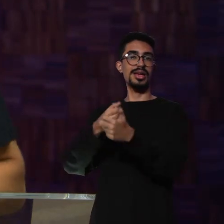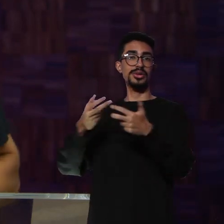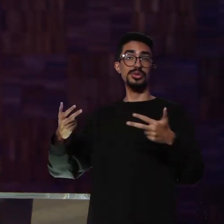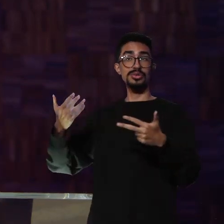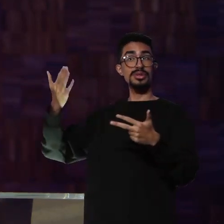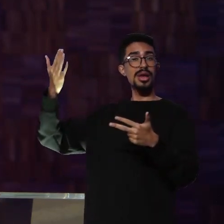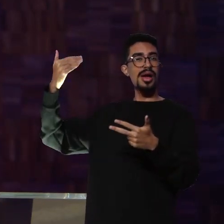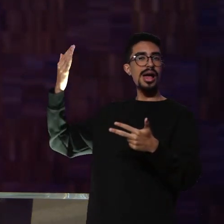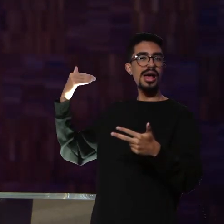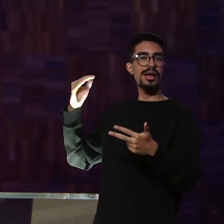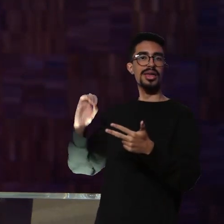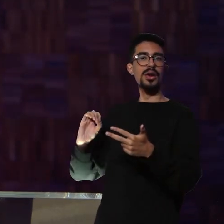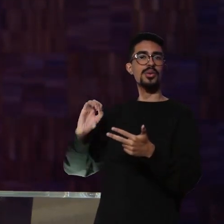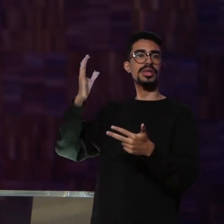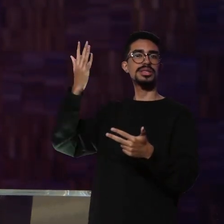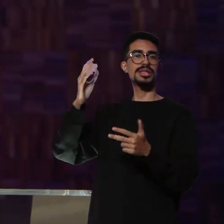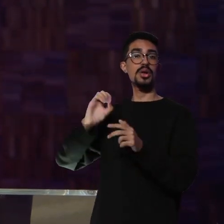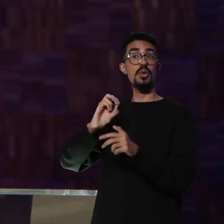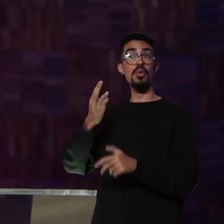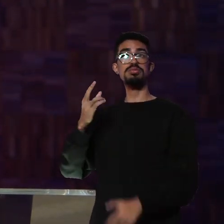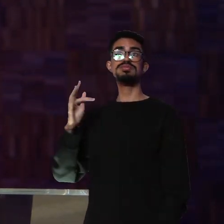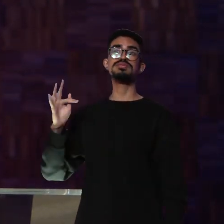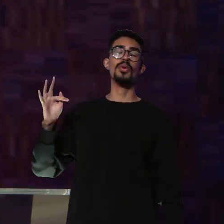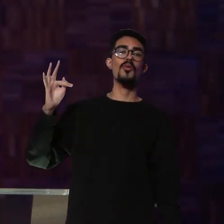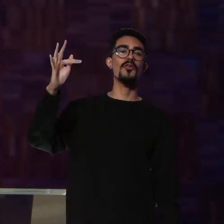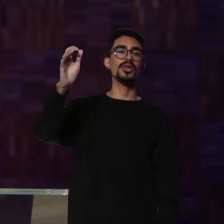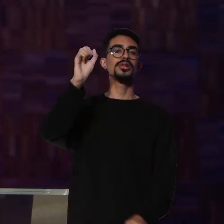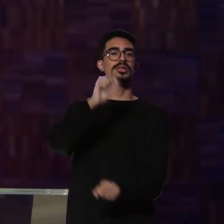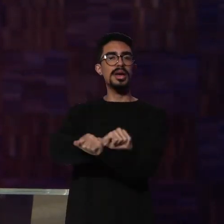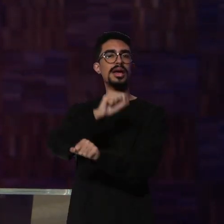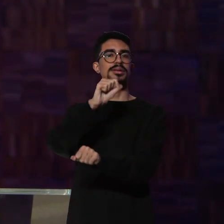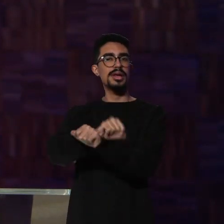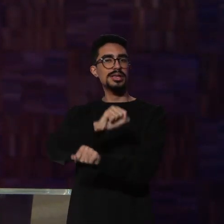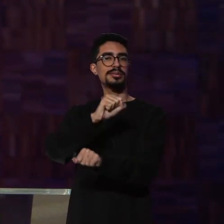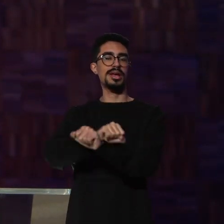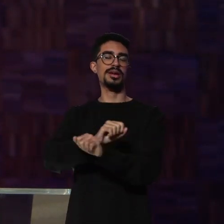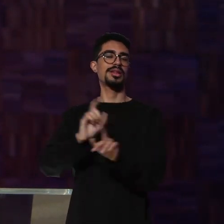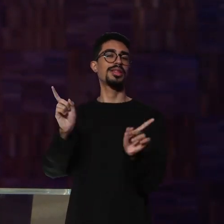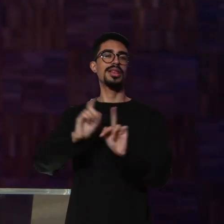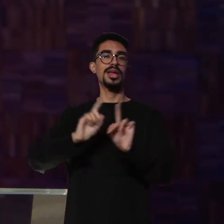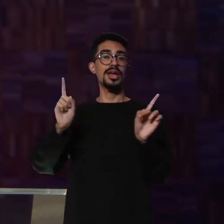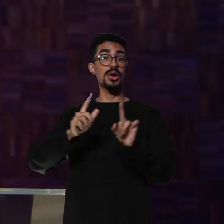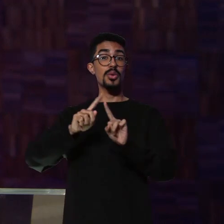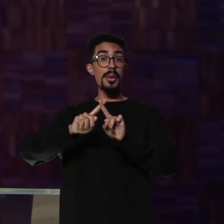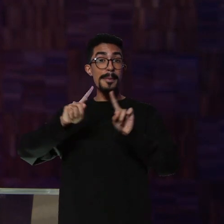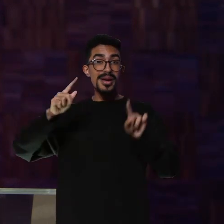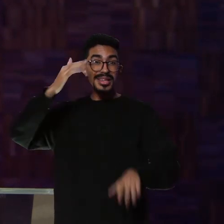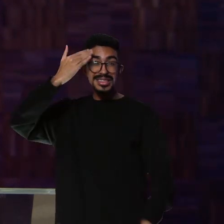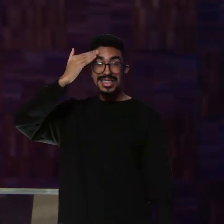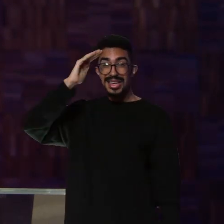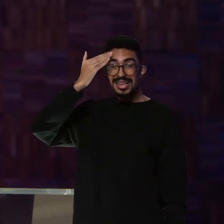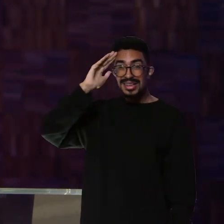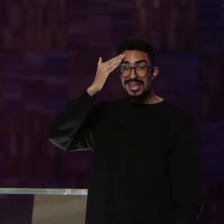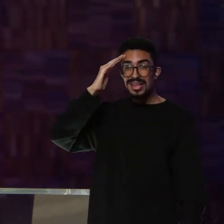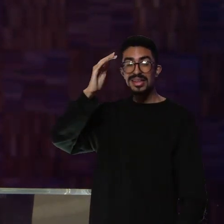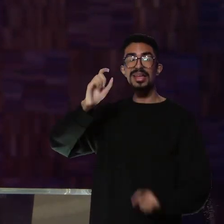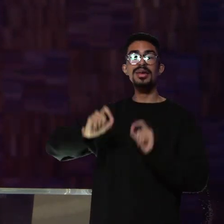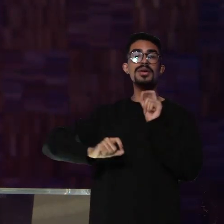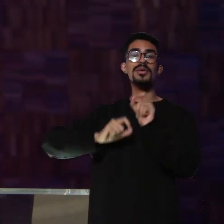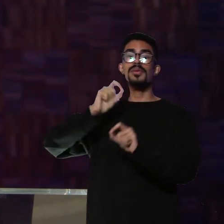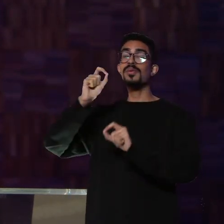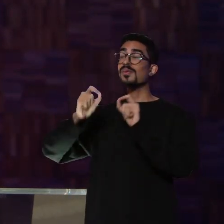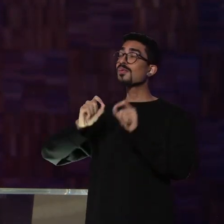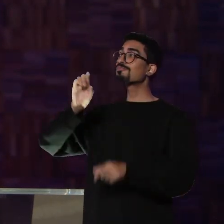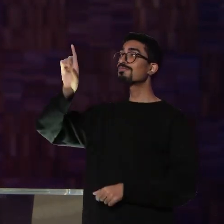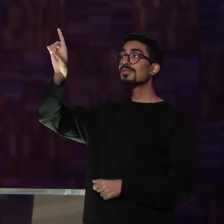Espírito que nos impulsiona, que nos leva a entender qual é realmente a direção correta e qual é a janela